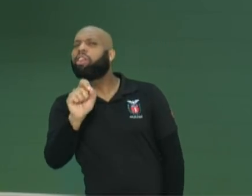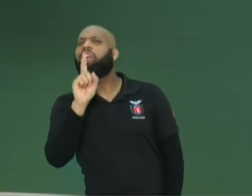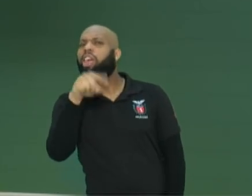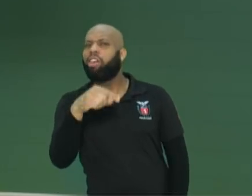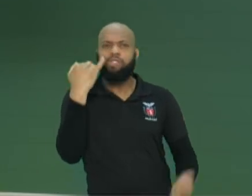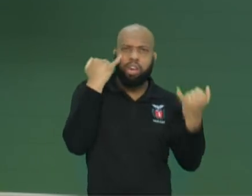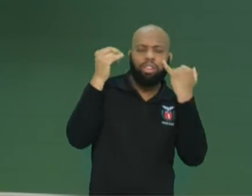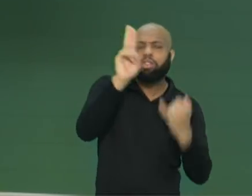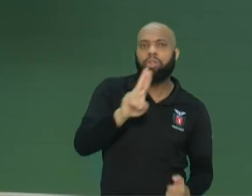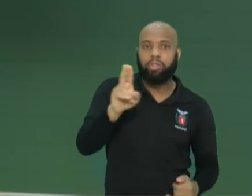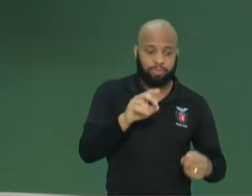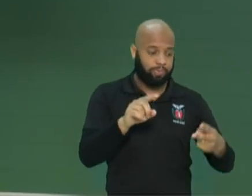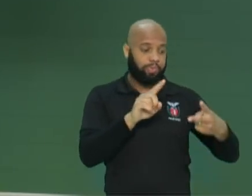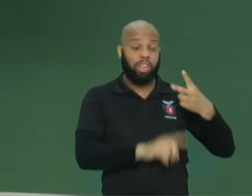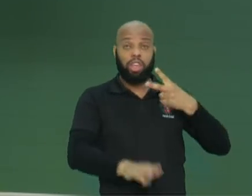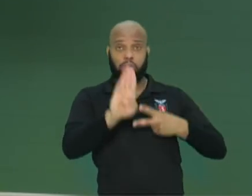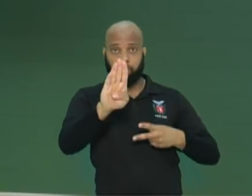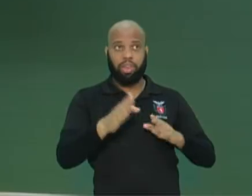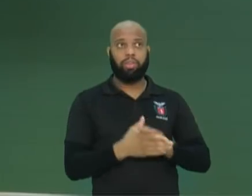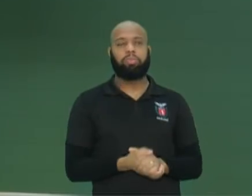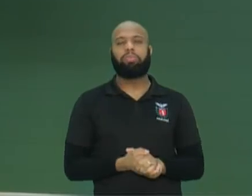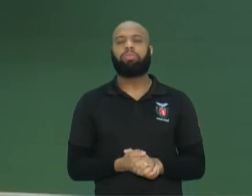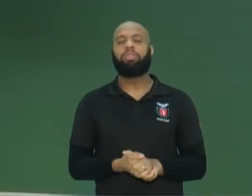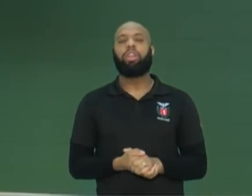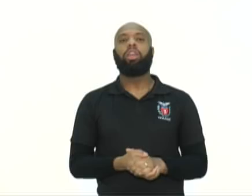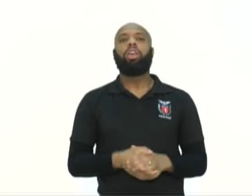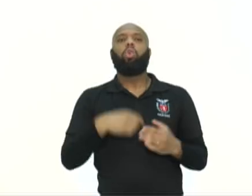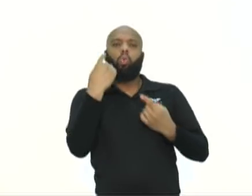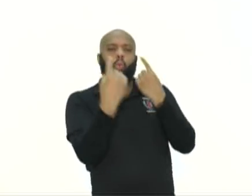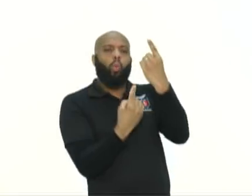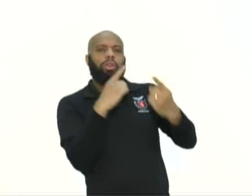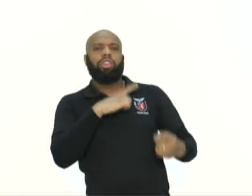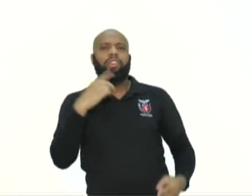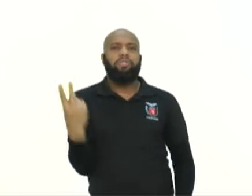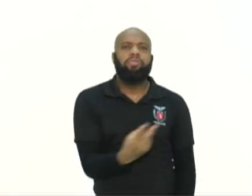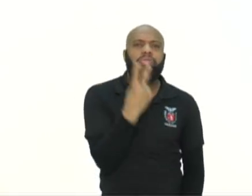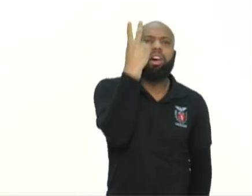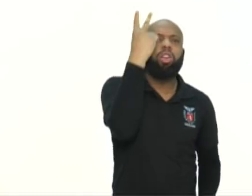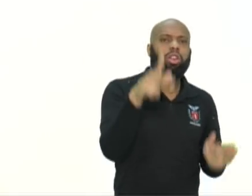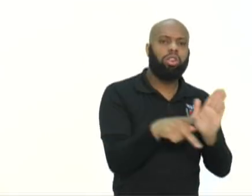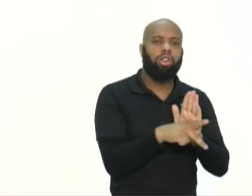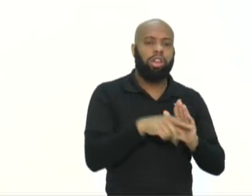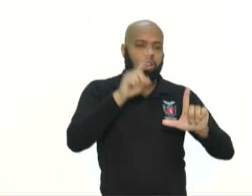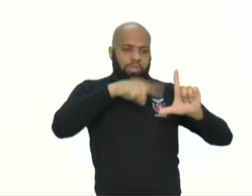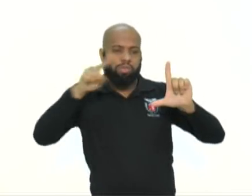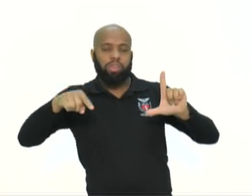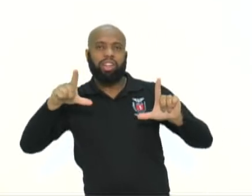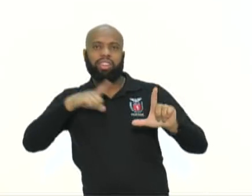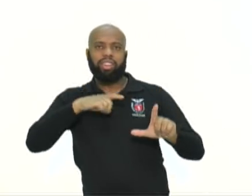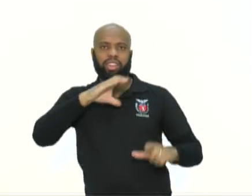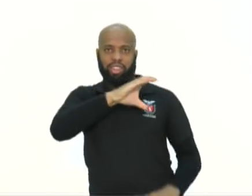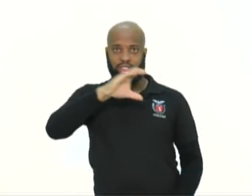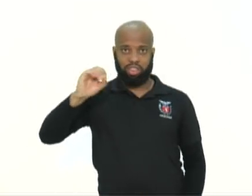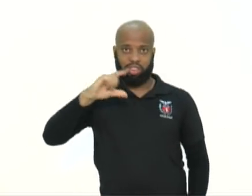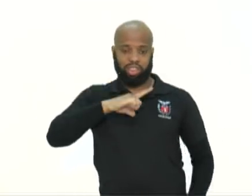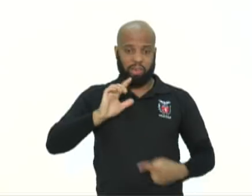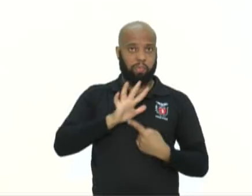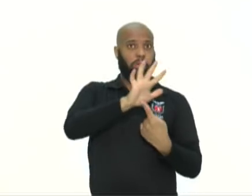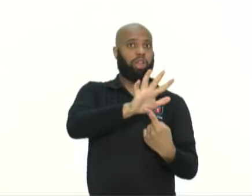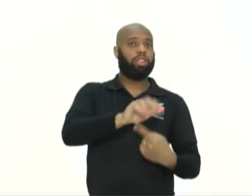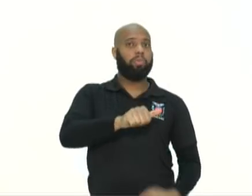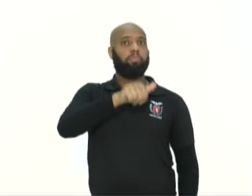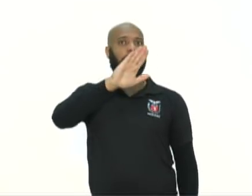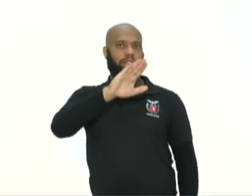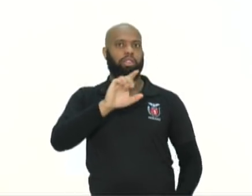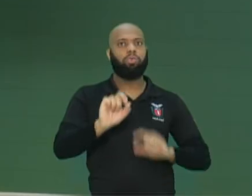Centro-Oeste. E depois a letra B, 4B. Em quais valores desses índices a região aparece a região Centro-Oeste?